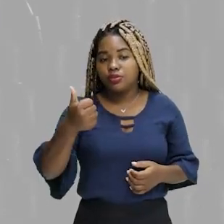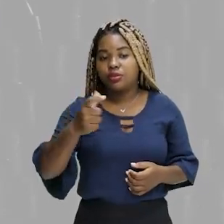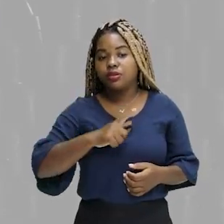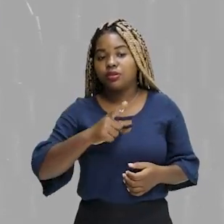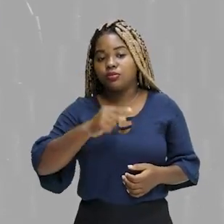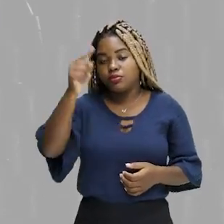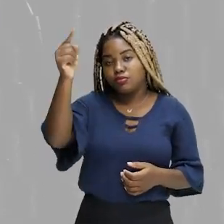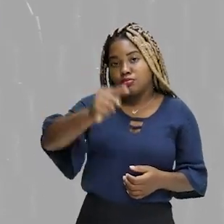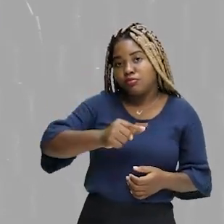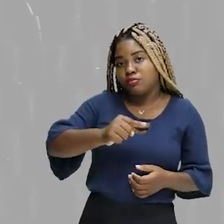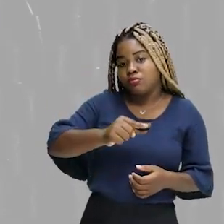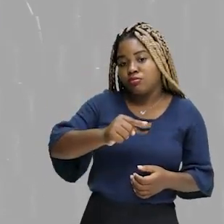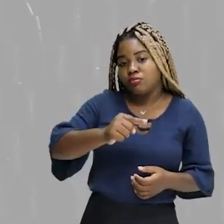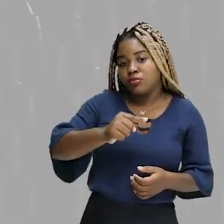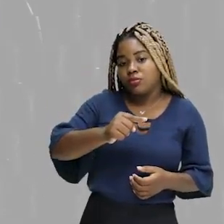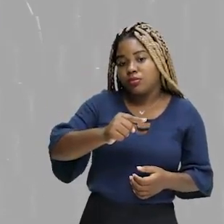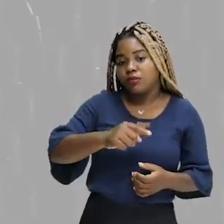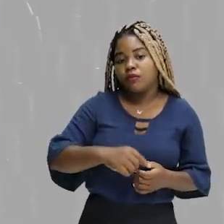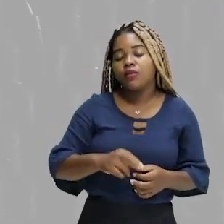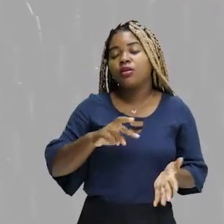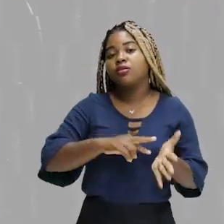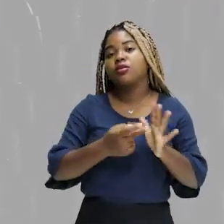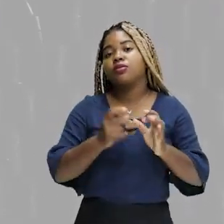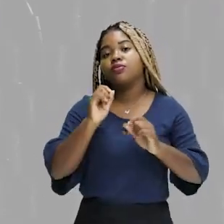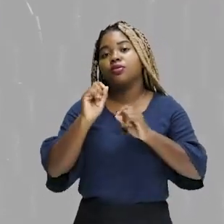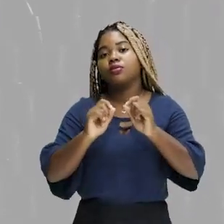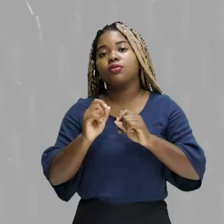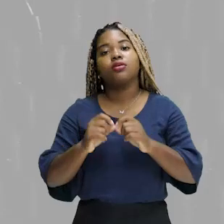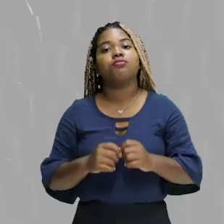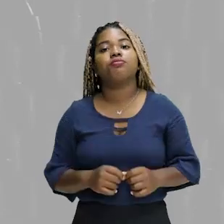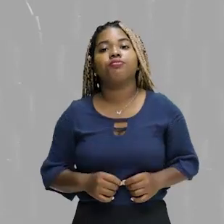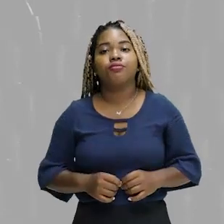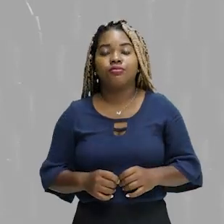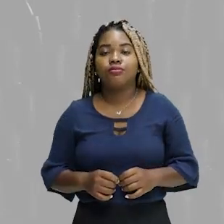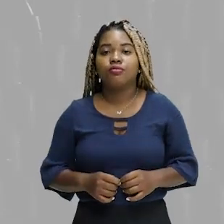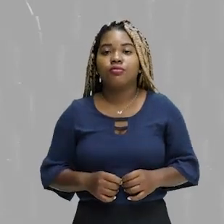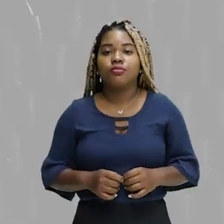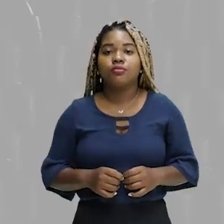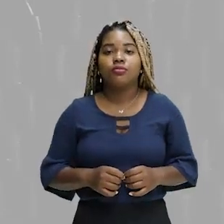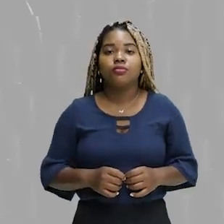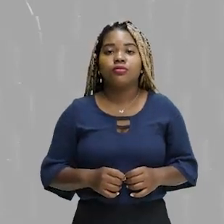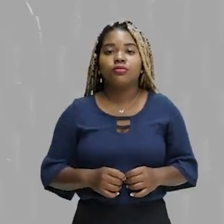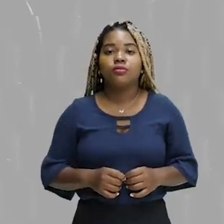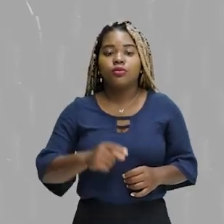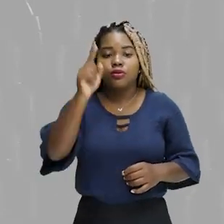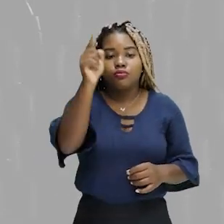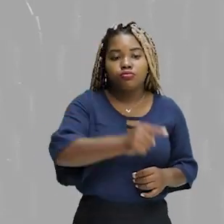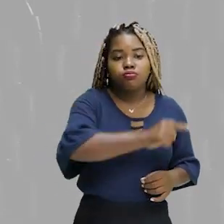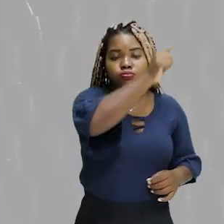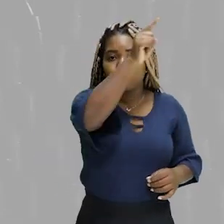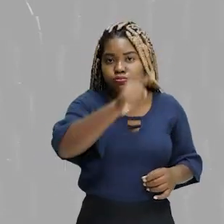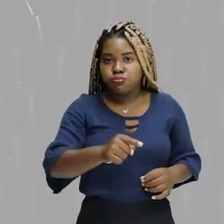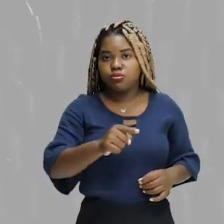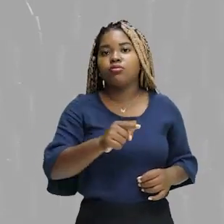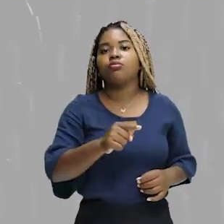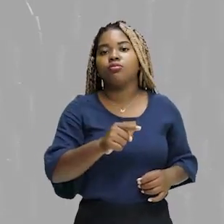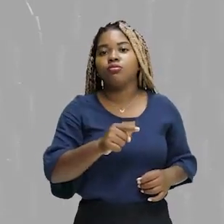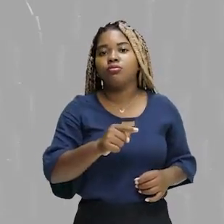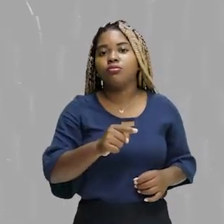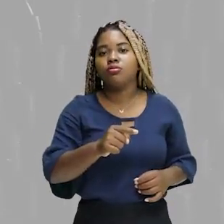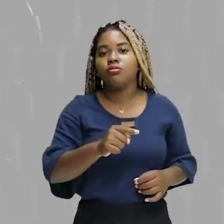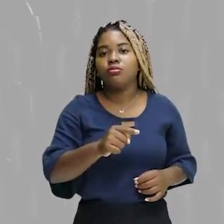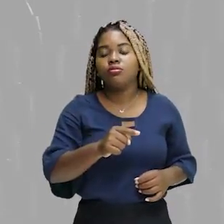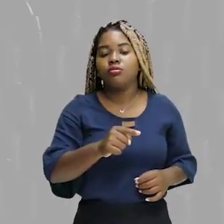traços vermelhos. Isso significa o quê? Turma, significa que nós estamos cancelando aquelas substâncias